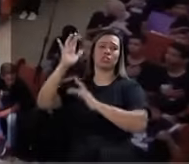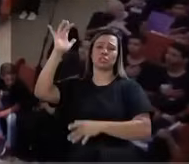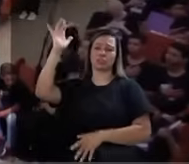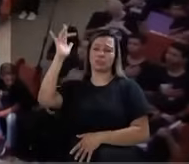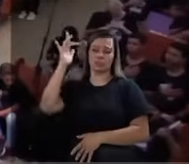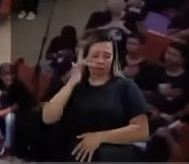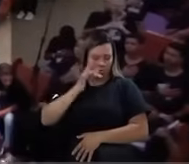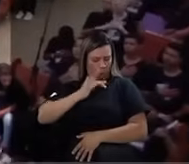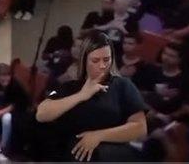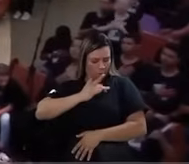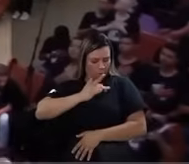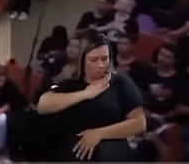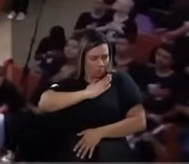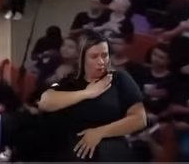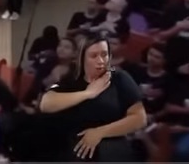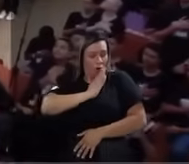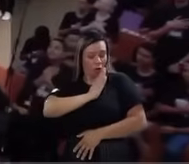De